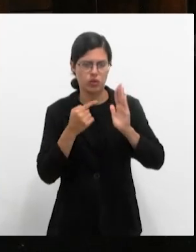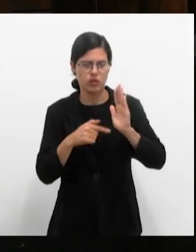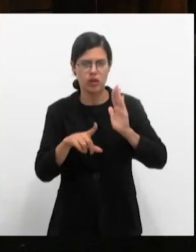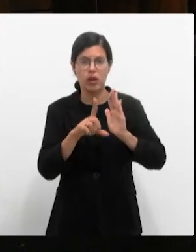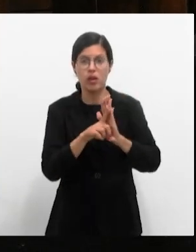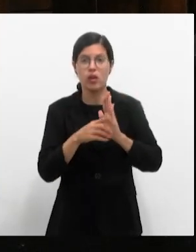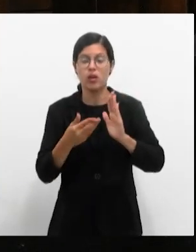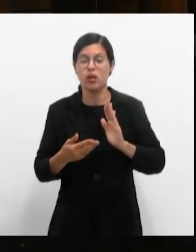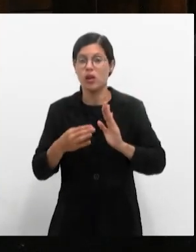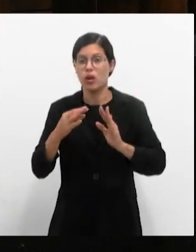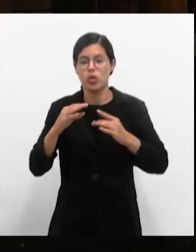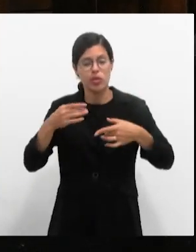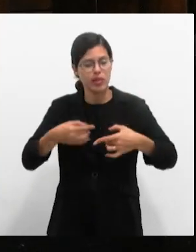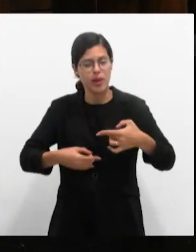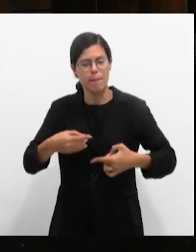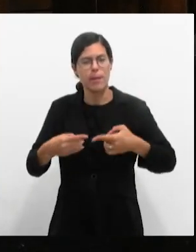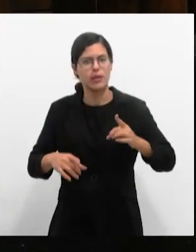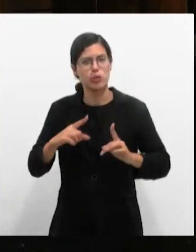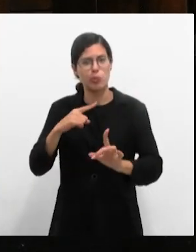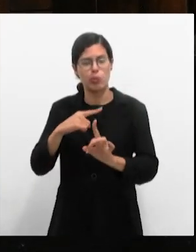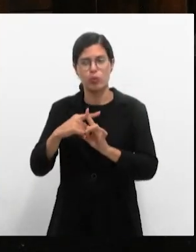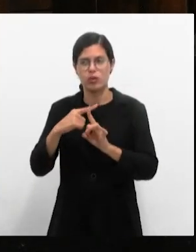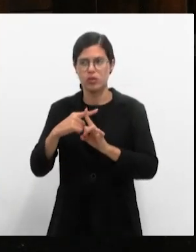e todo um debate positivo